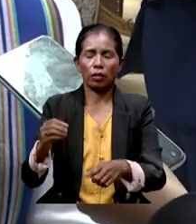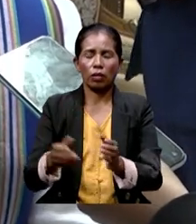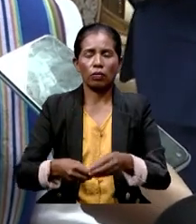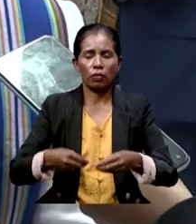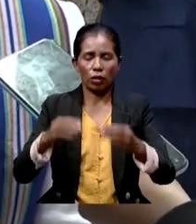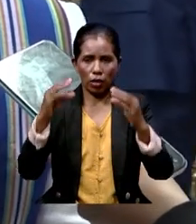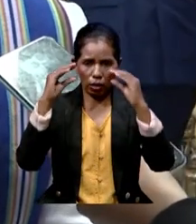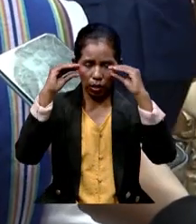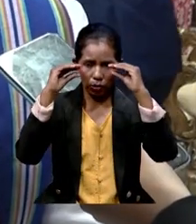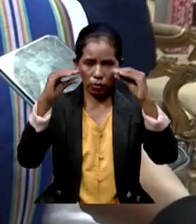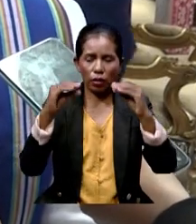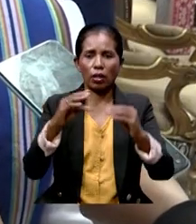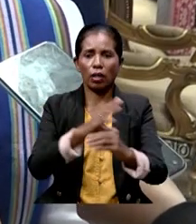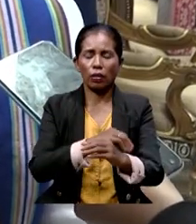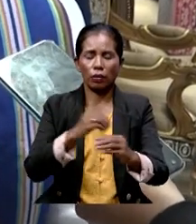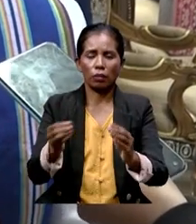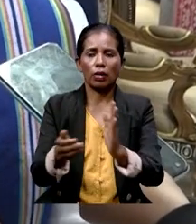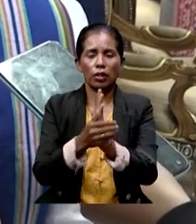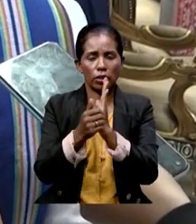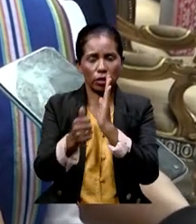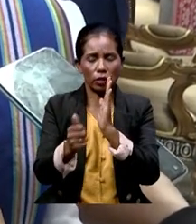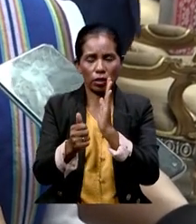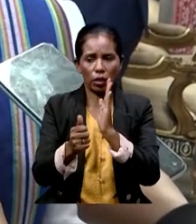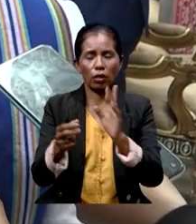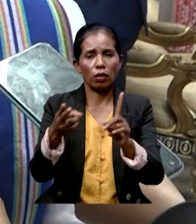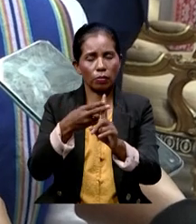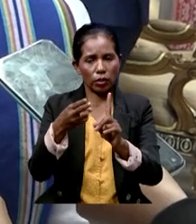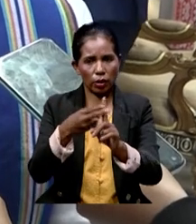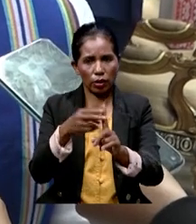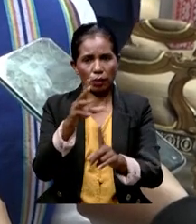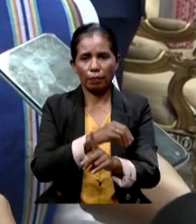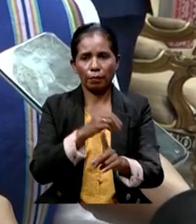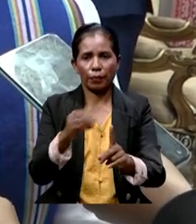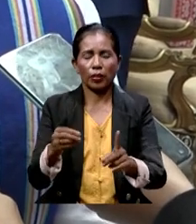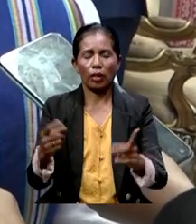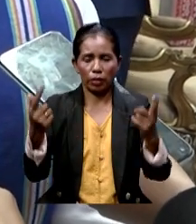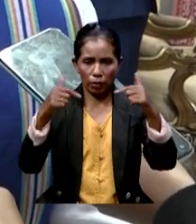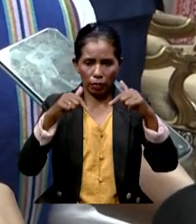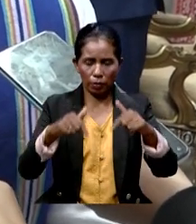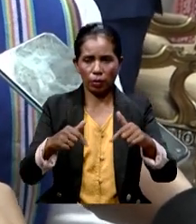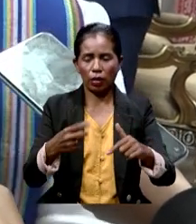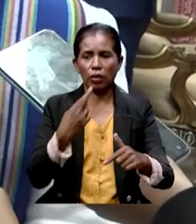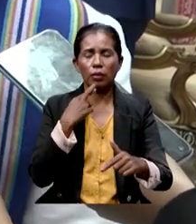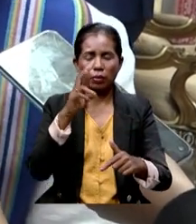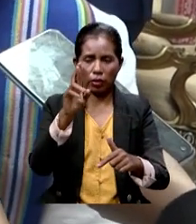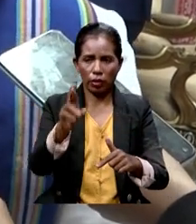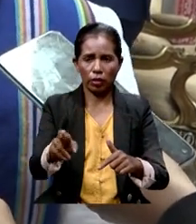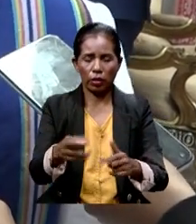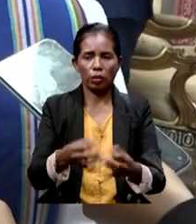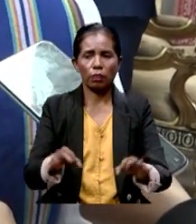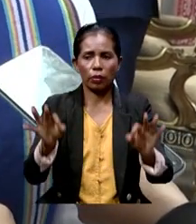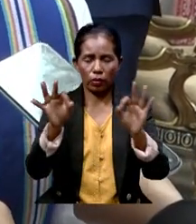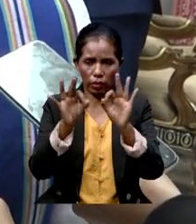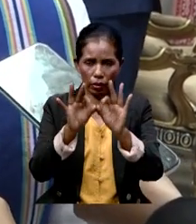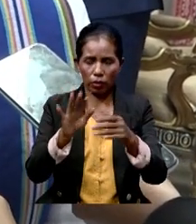na hospitalidade, e Portugal, como sempre, estará aqui para corresponder àquilo que são as prioridades